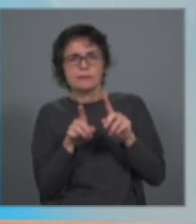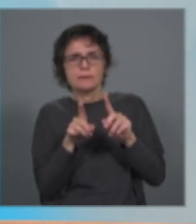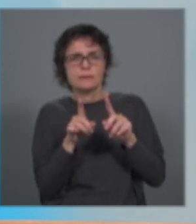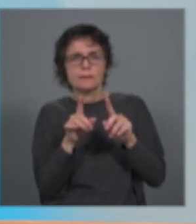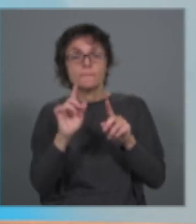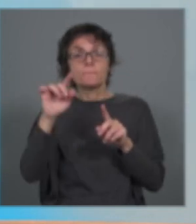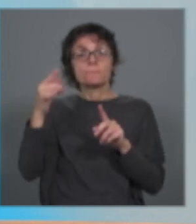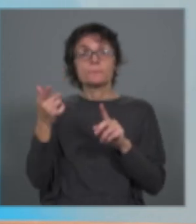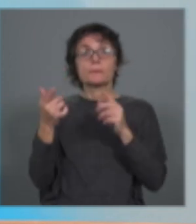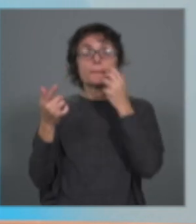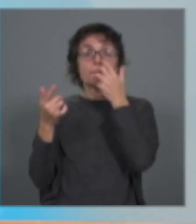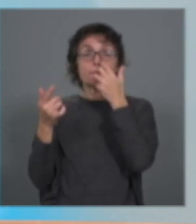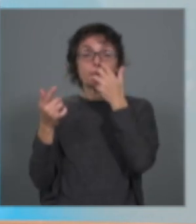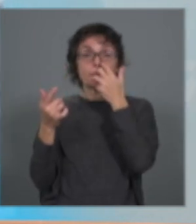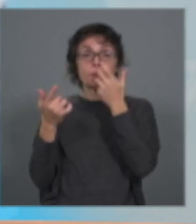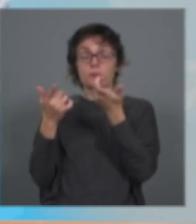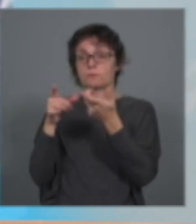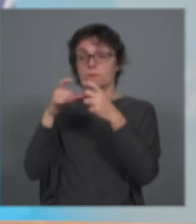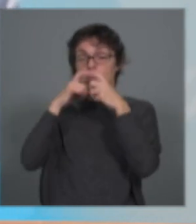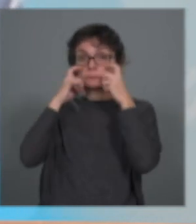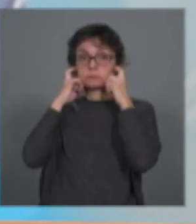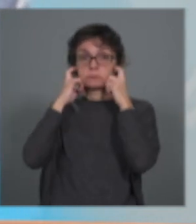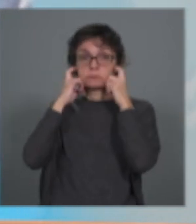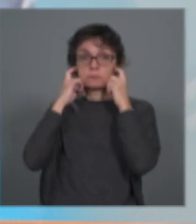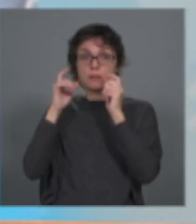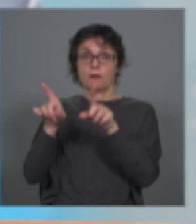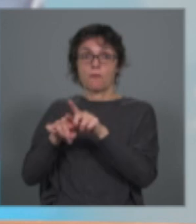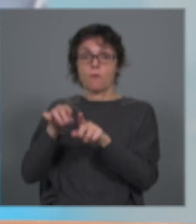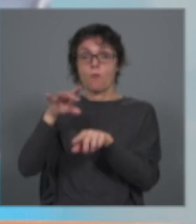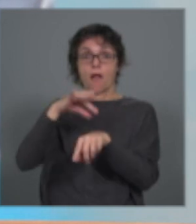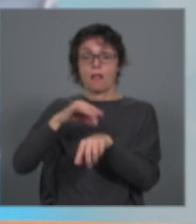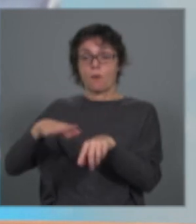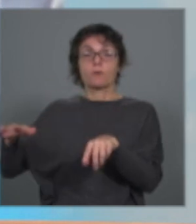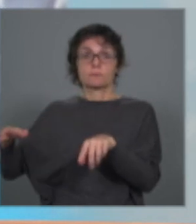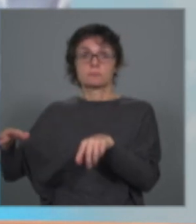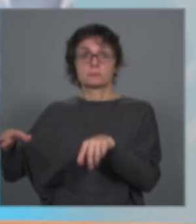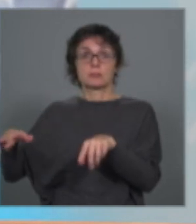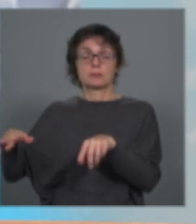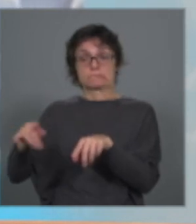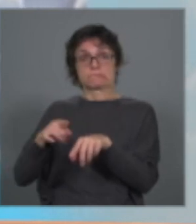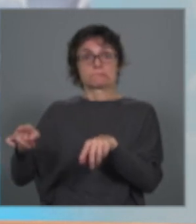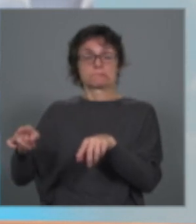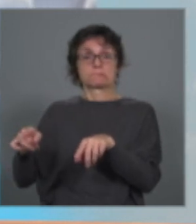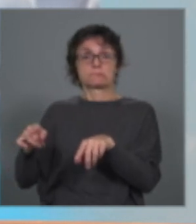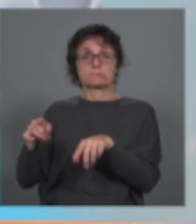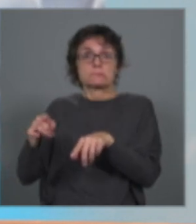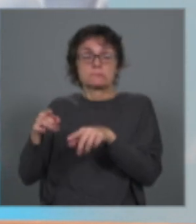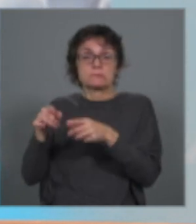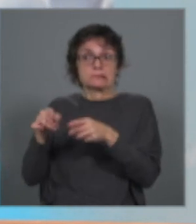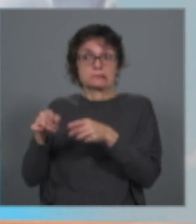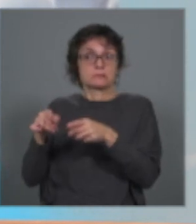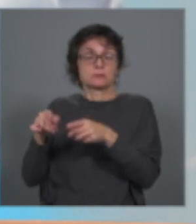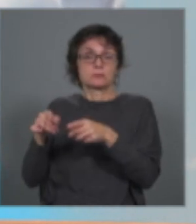praticamente bloqueiam todo, não só as gotículas, como até o próprio aerossol. As pessoas veem